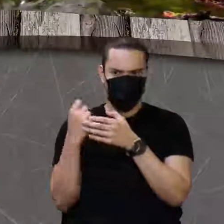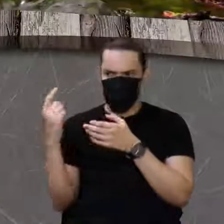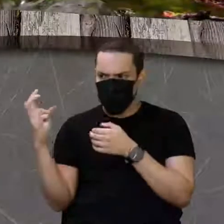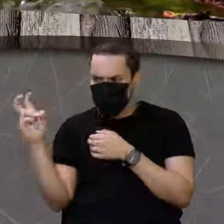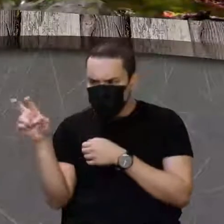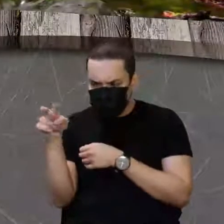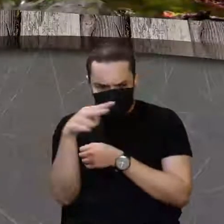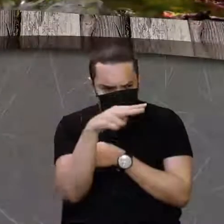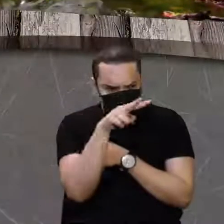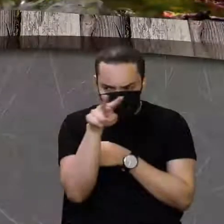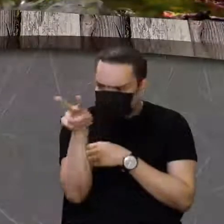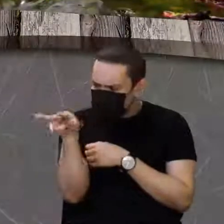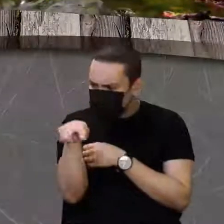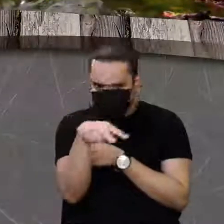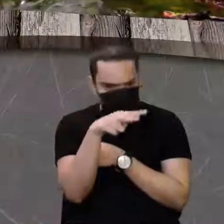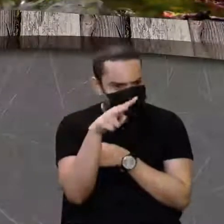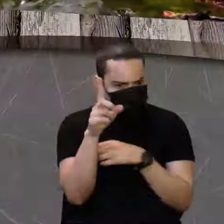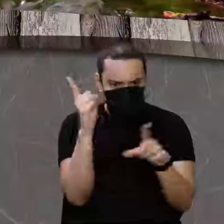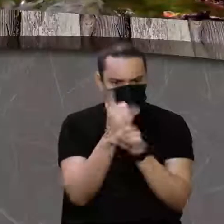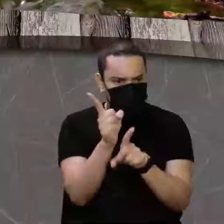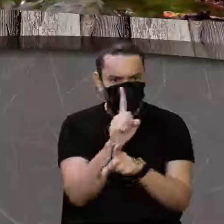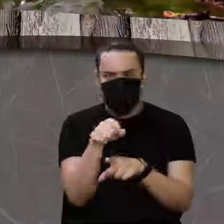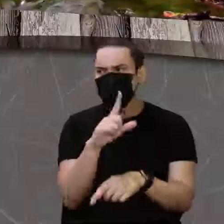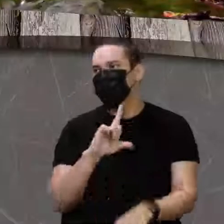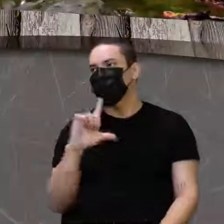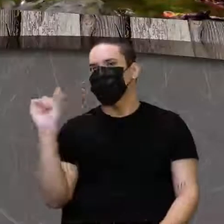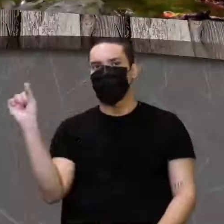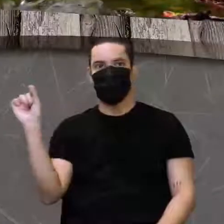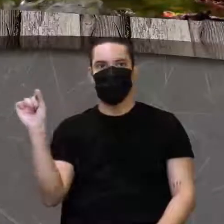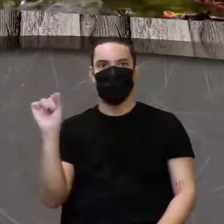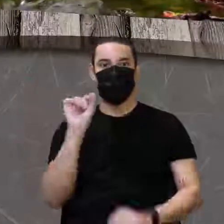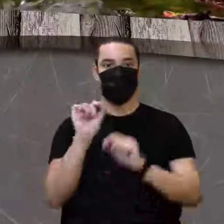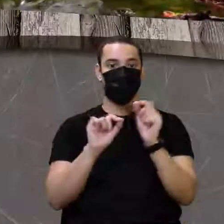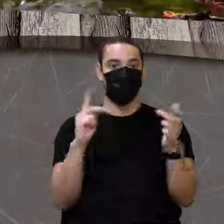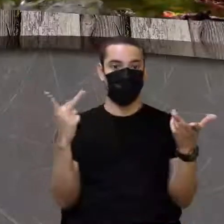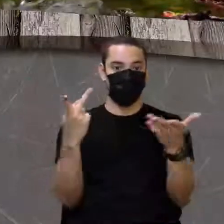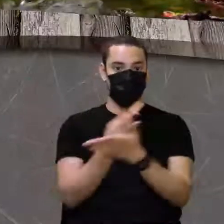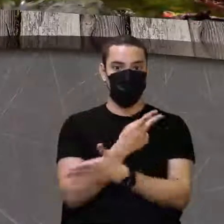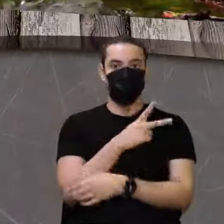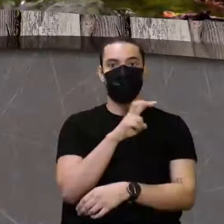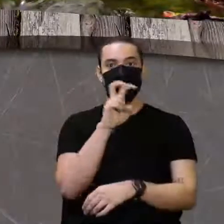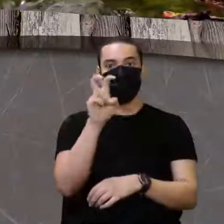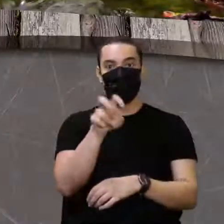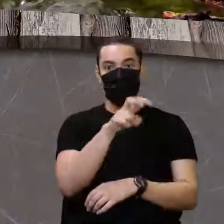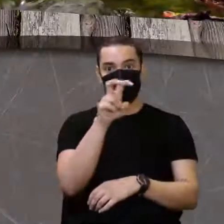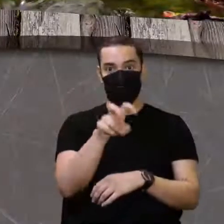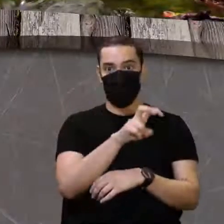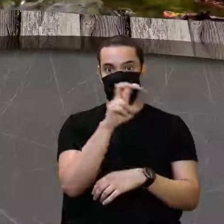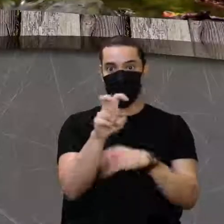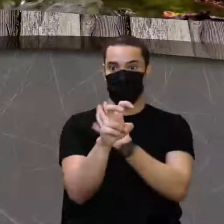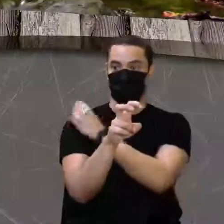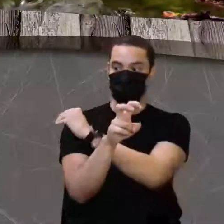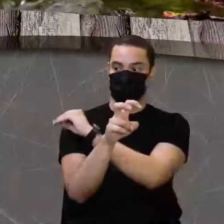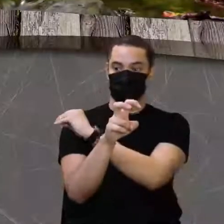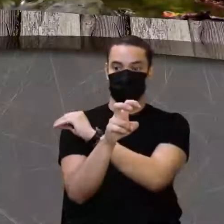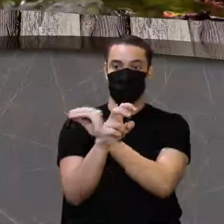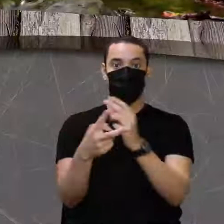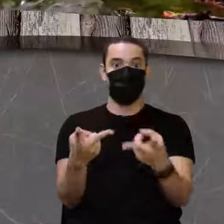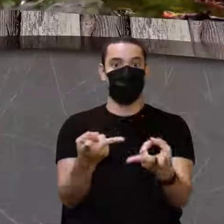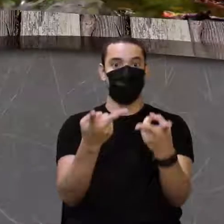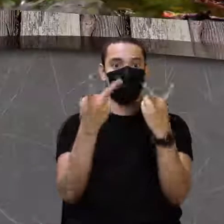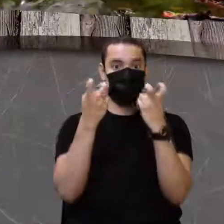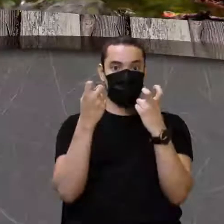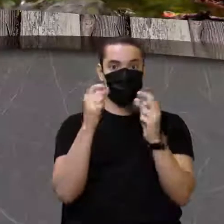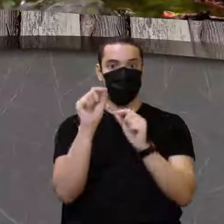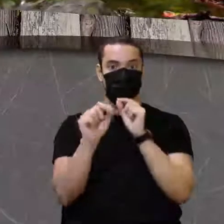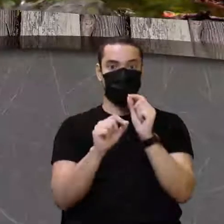passa batido. Uma situação que acontece com as serpentes. As serpentes, elas percebem